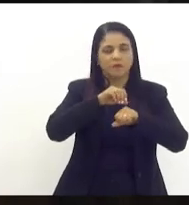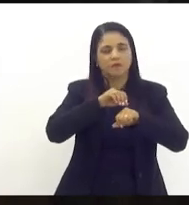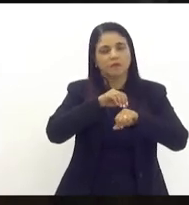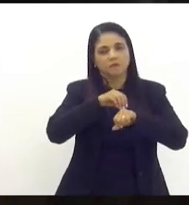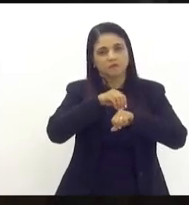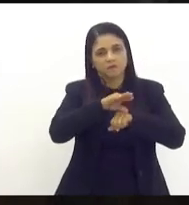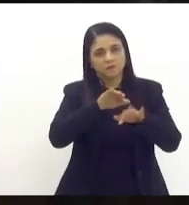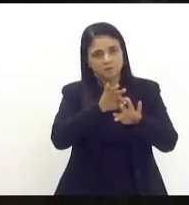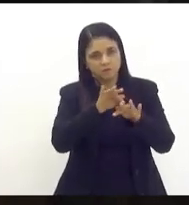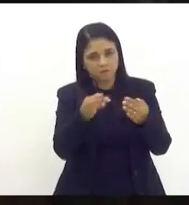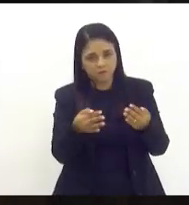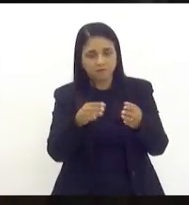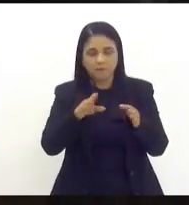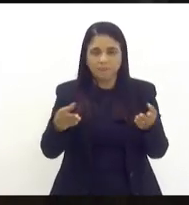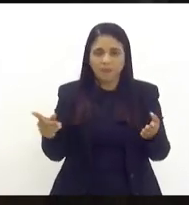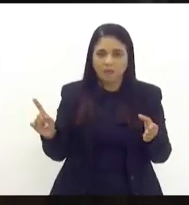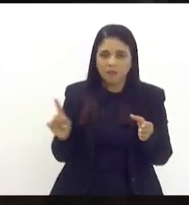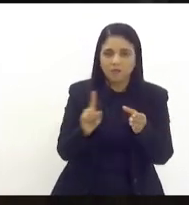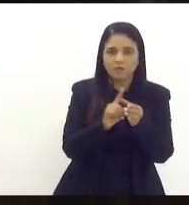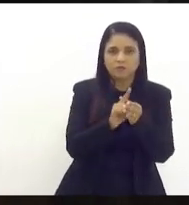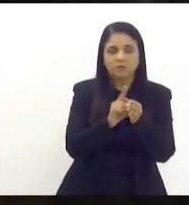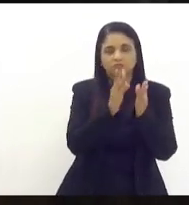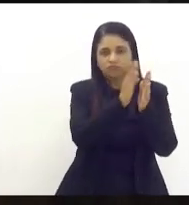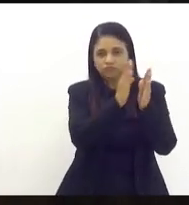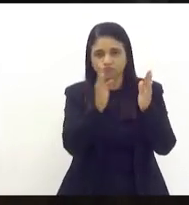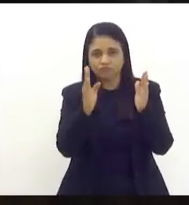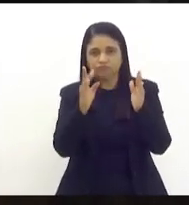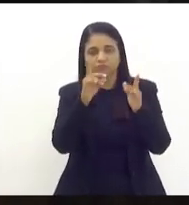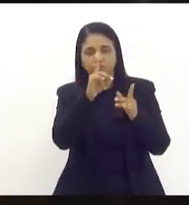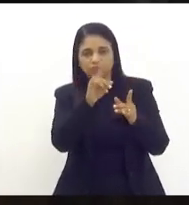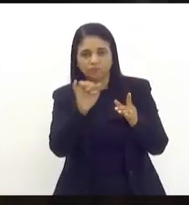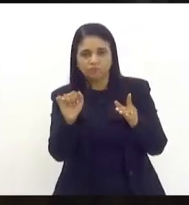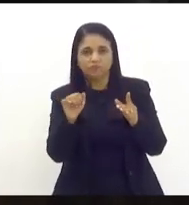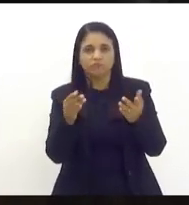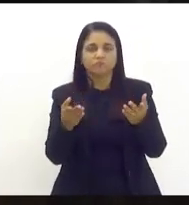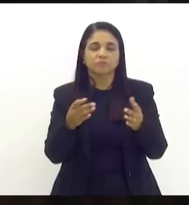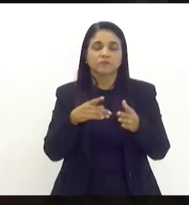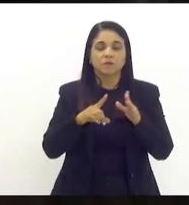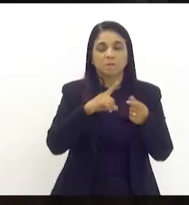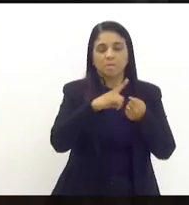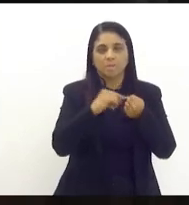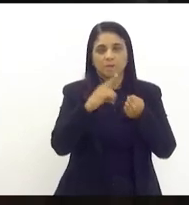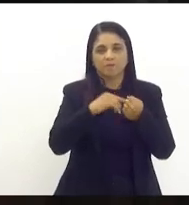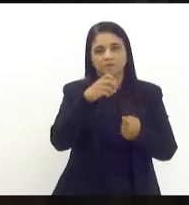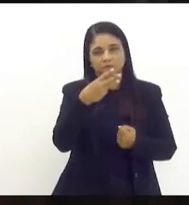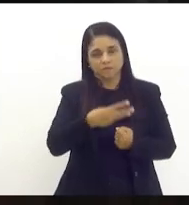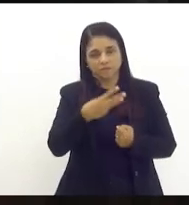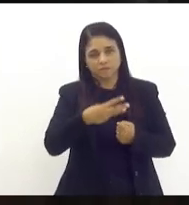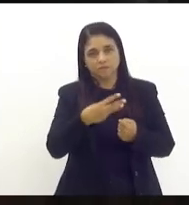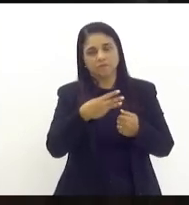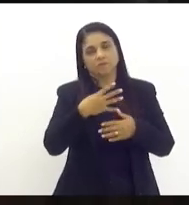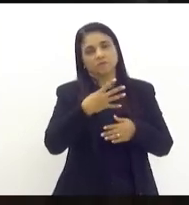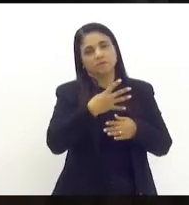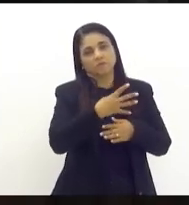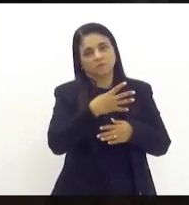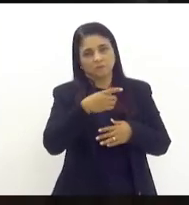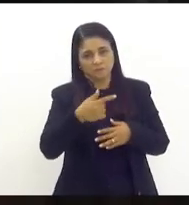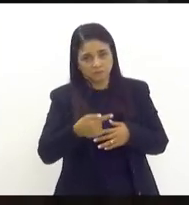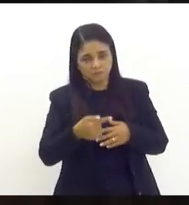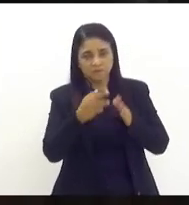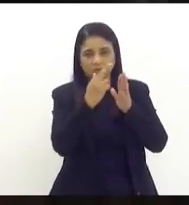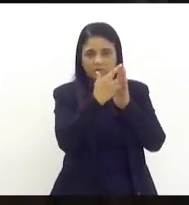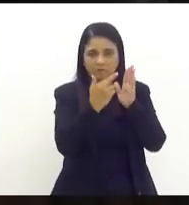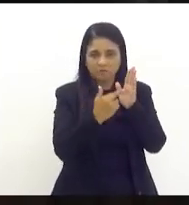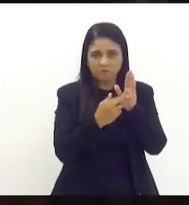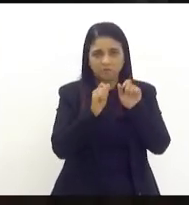inclusão na ordem do dia de acordo com o parágrafo terceiro do artigo 47 o Regimento Interno entre alimentação ordinária